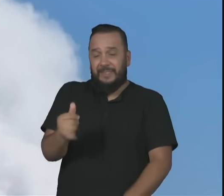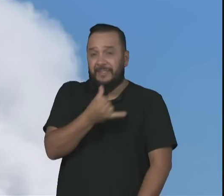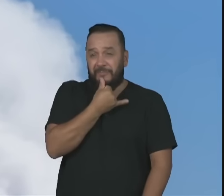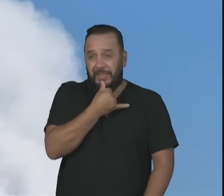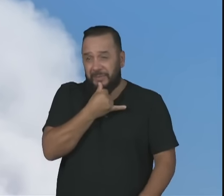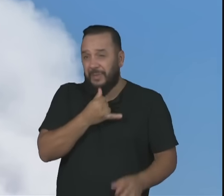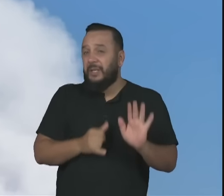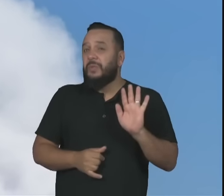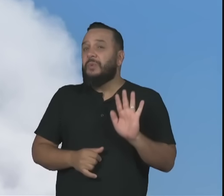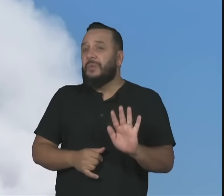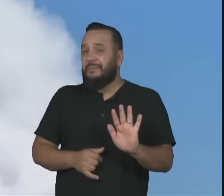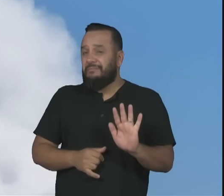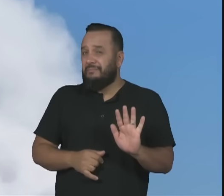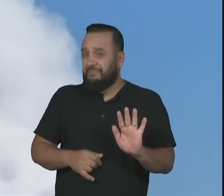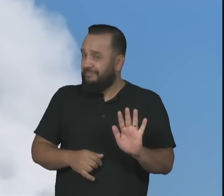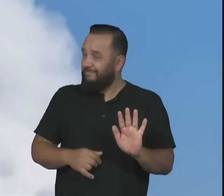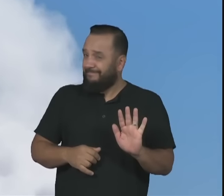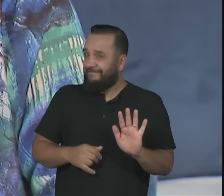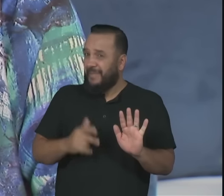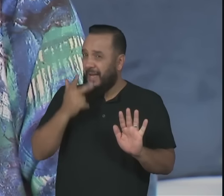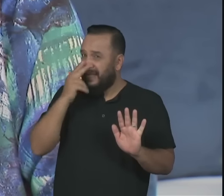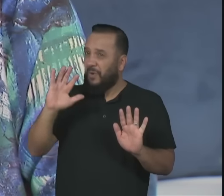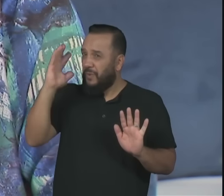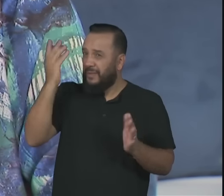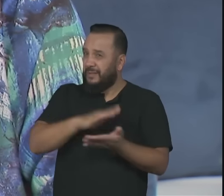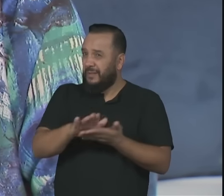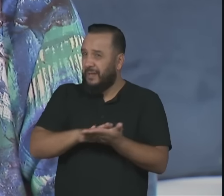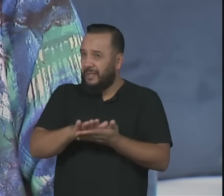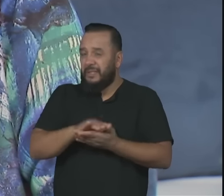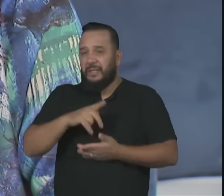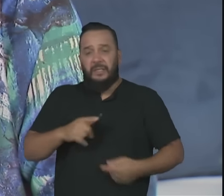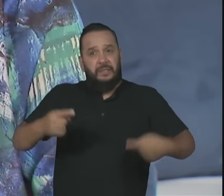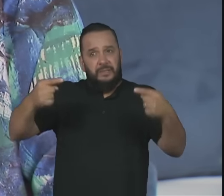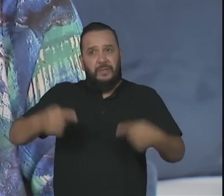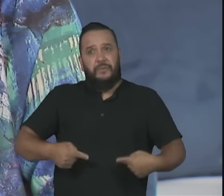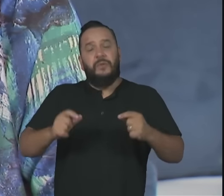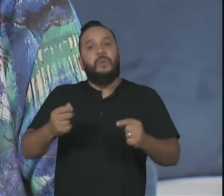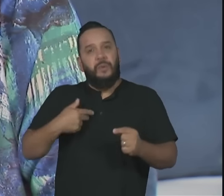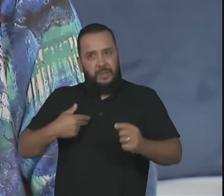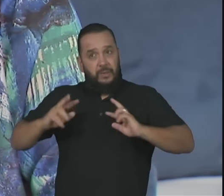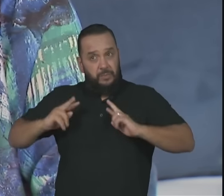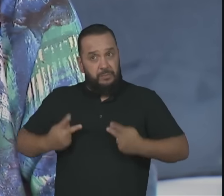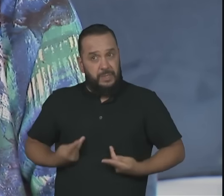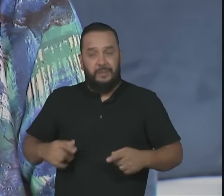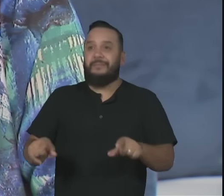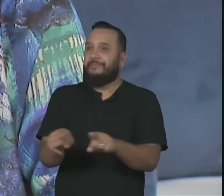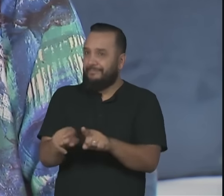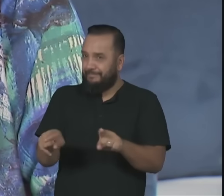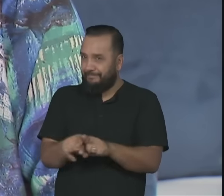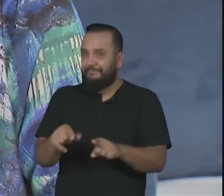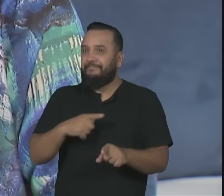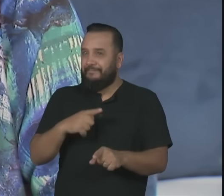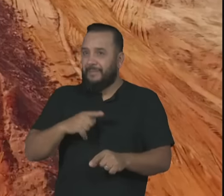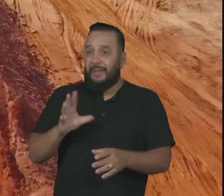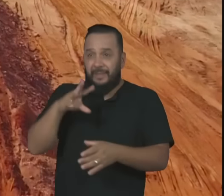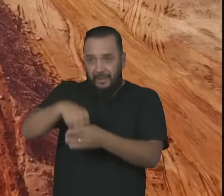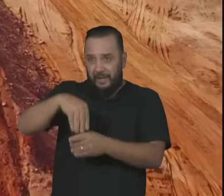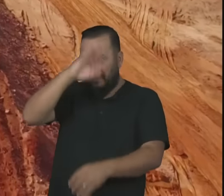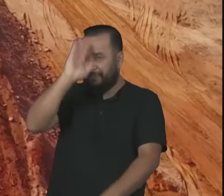realidade, não é o que nós estamos vendo, né? É um mega desafio da humanidade e também internamente, no caso